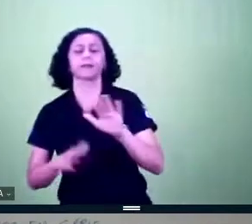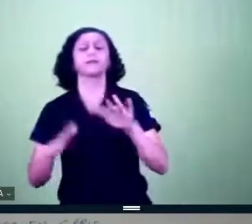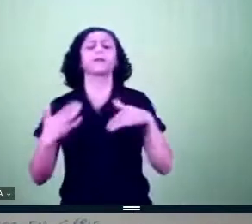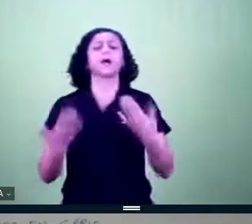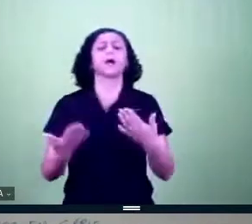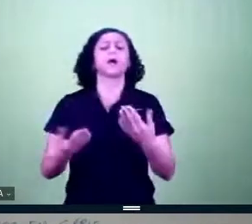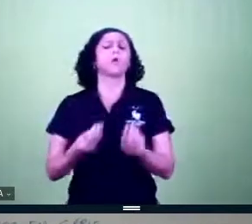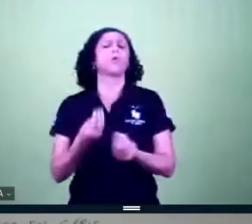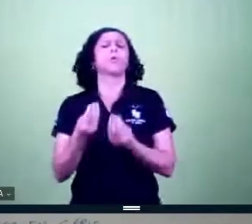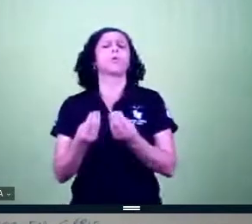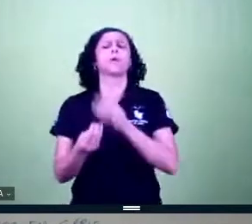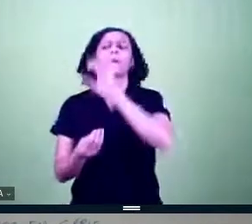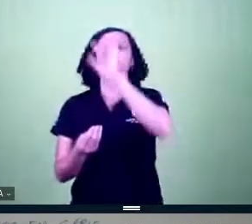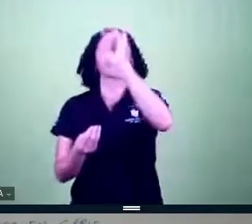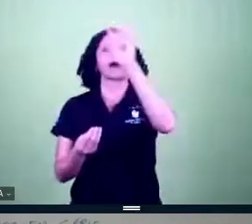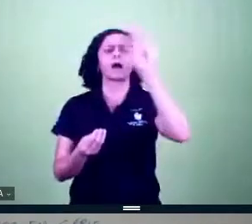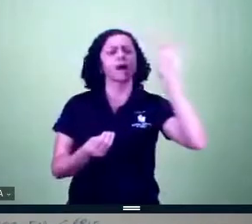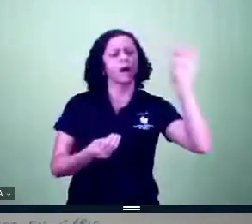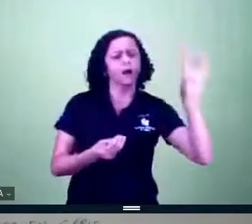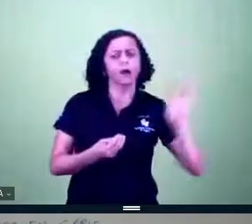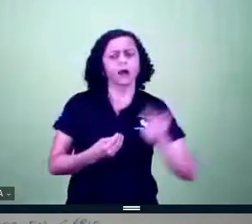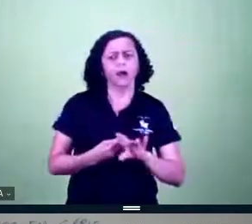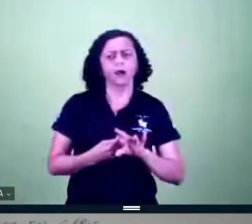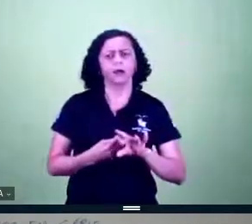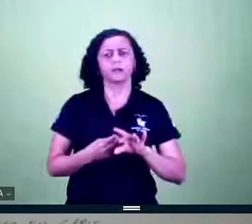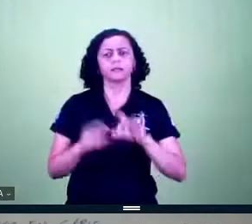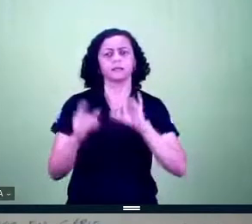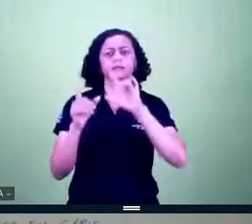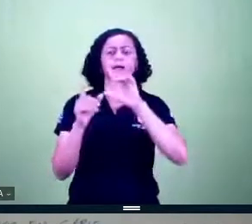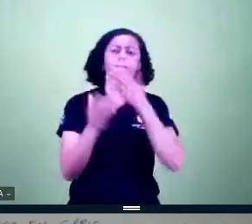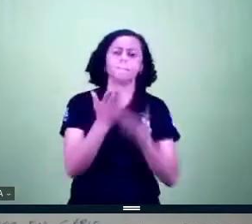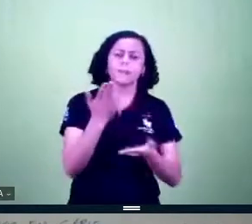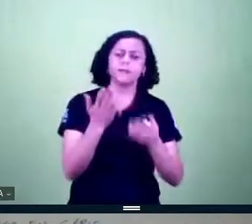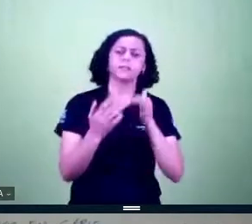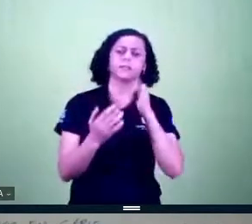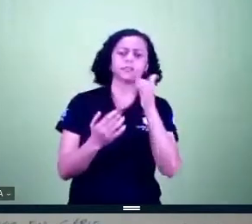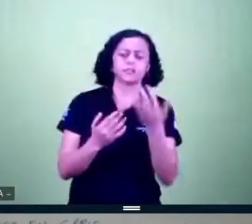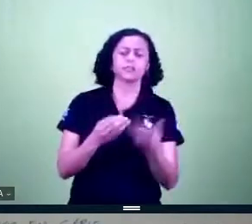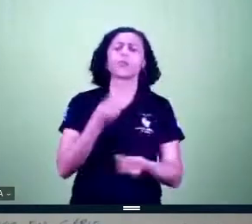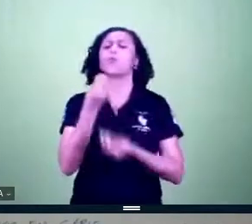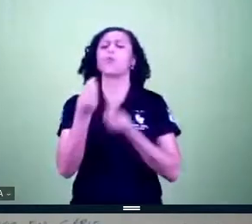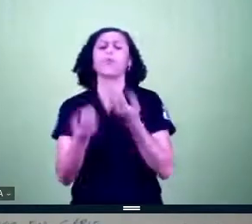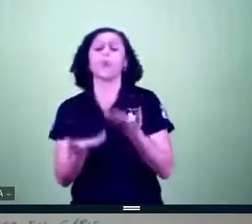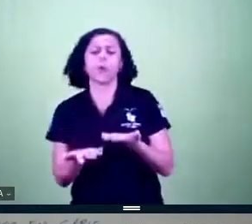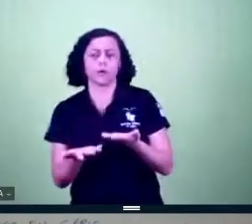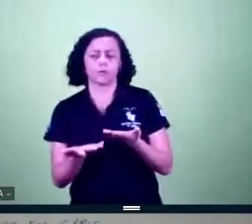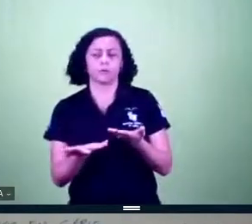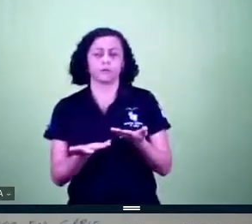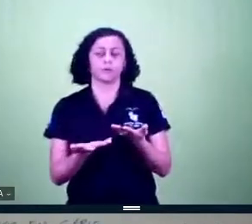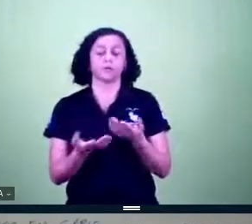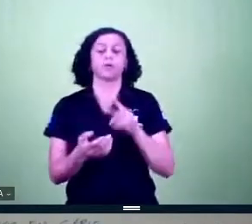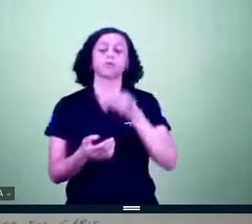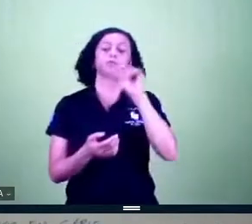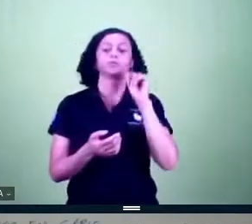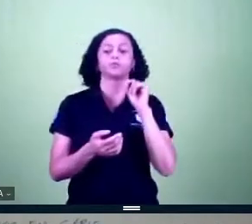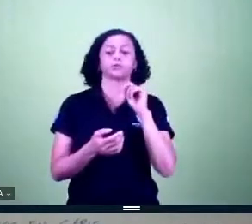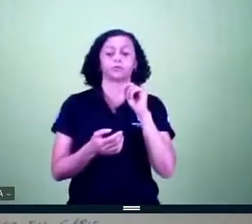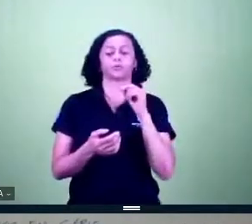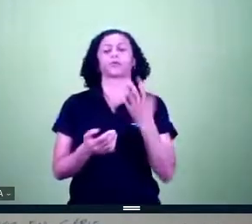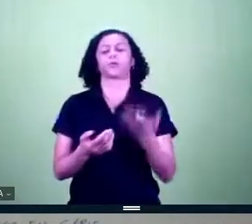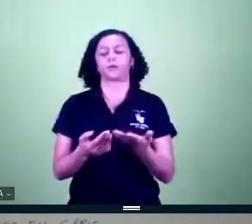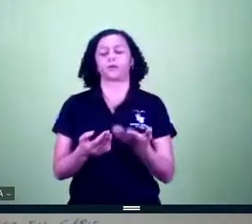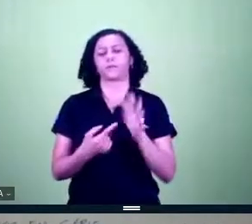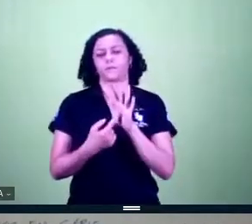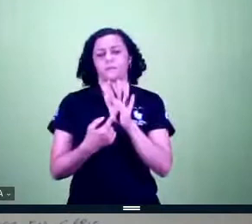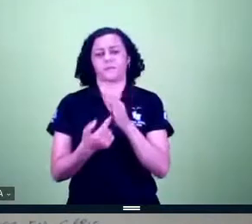para cada queda de tensão? Quanto que vai ser a queda de tensão no R1, no R2, no R3? Eu escolhi esses valores para dar realmente um valor